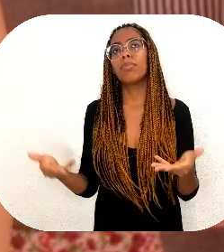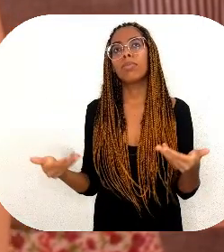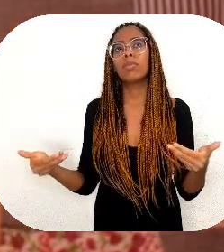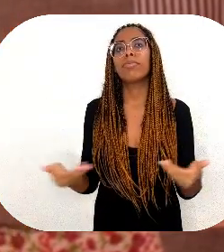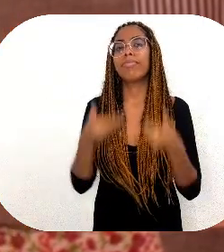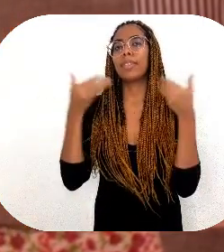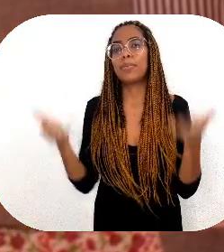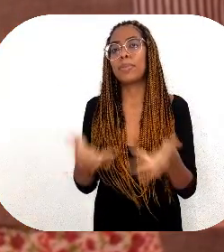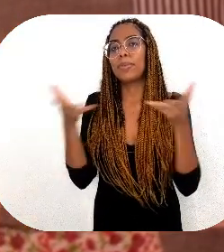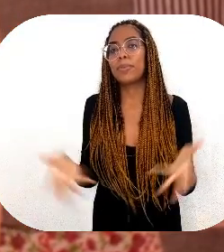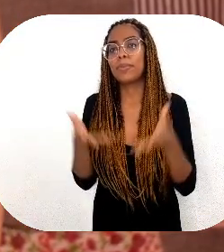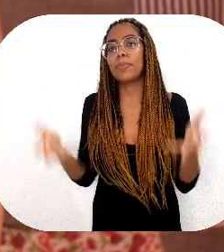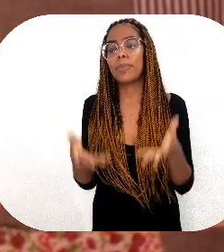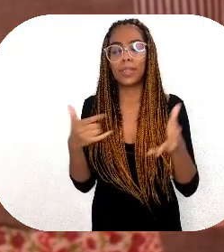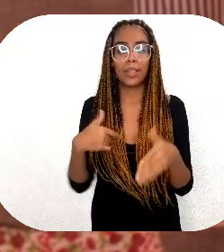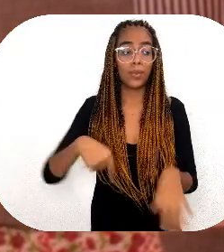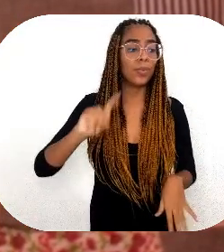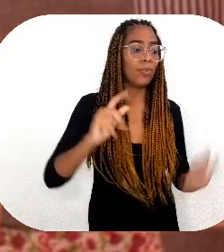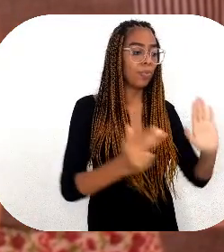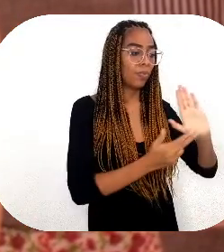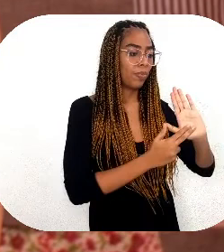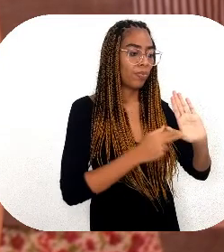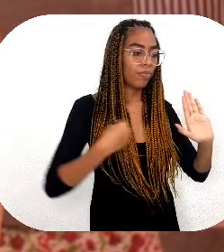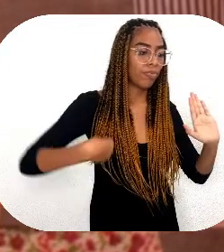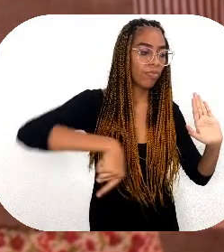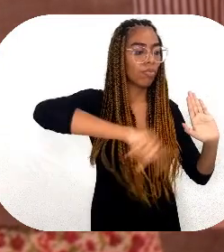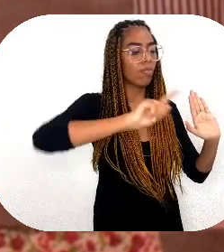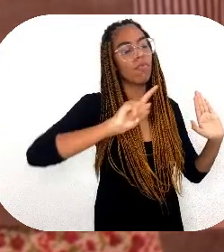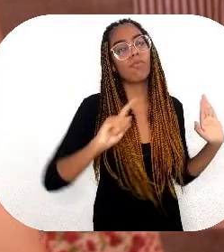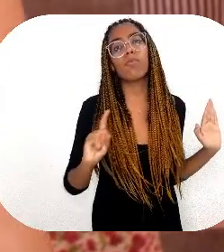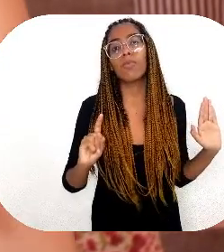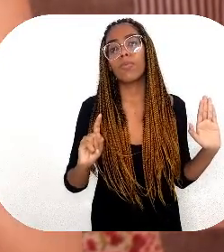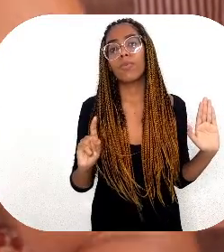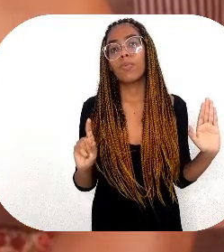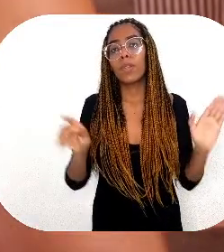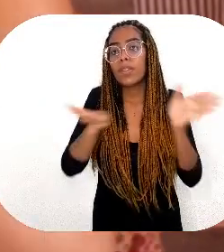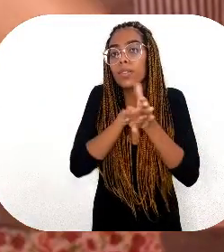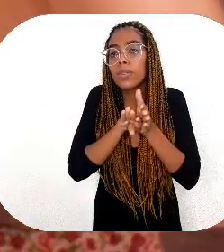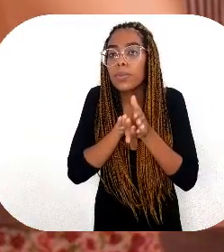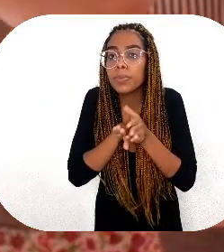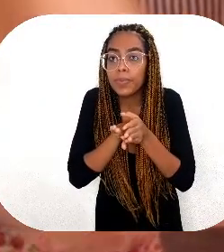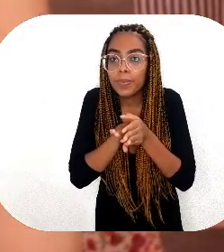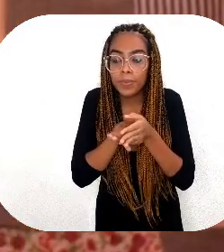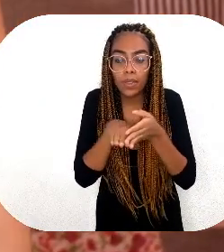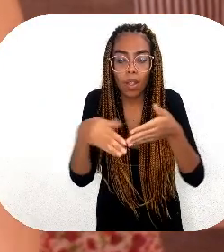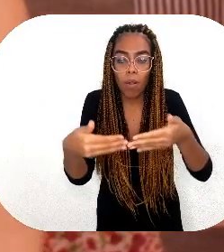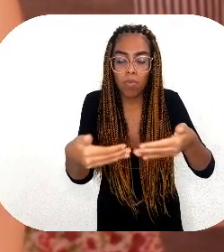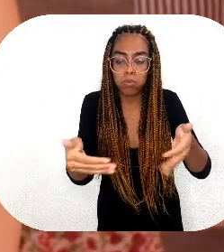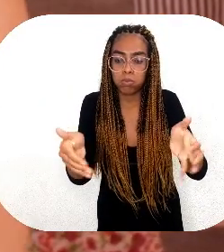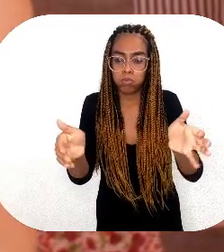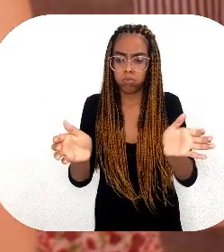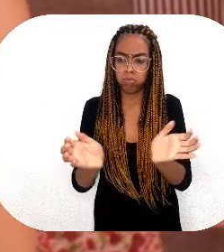Ô, diz que eu vou, por favor. Incentivo. Vou, né? Eu sei, você disse que eu vou. Pois eu vou. E